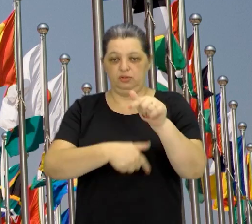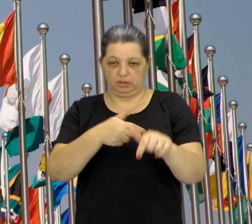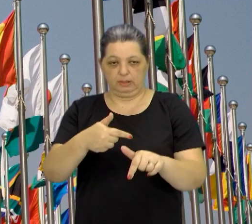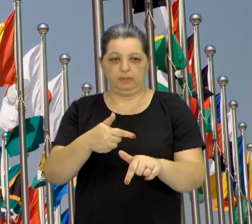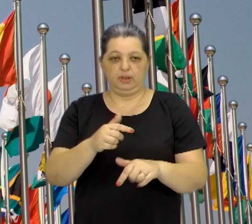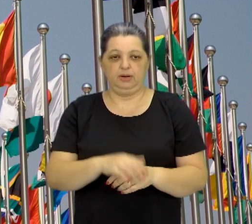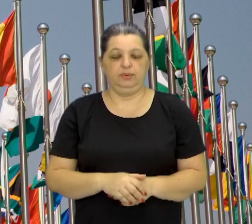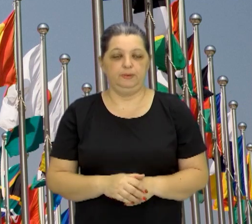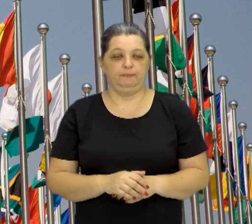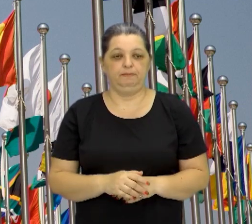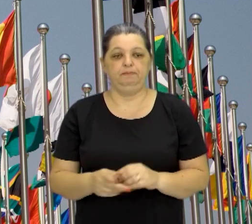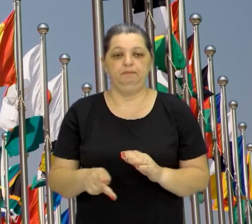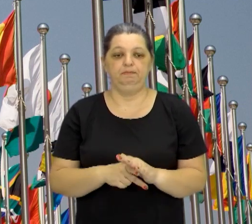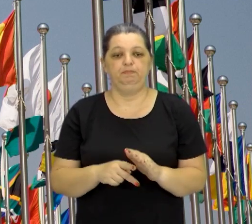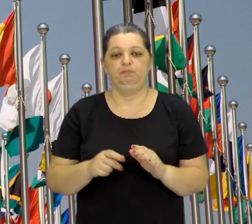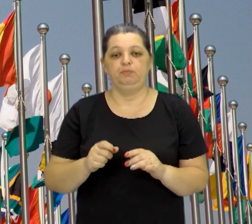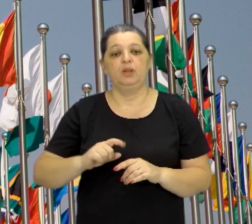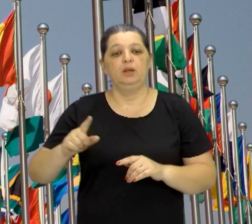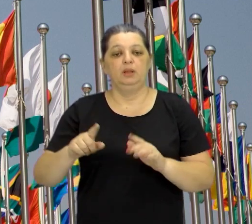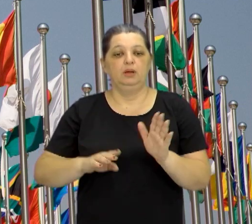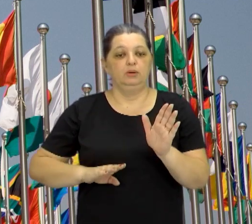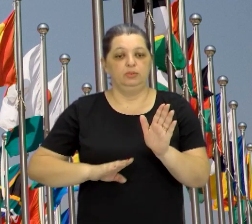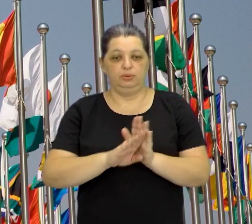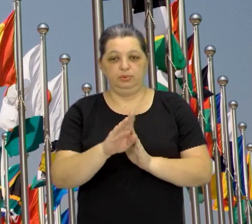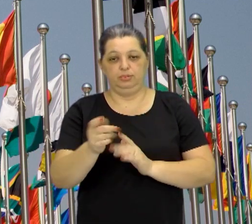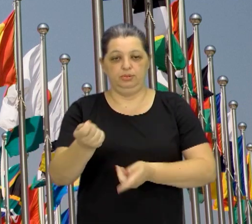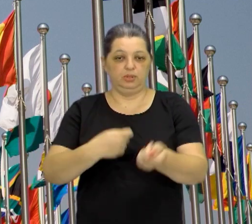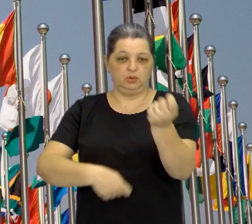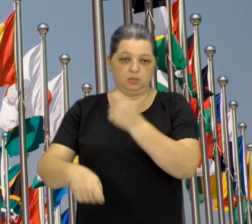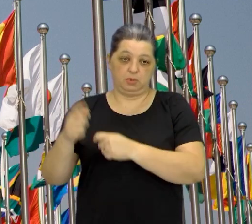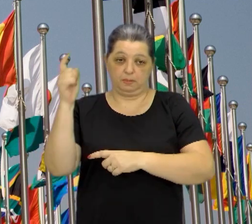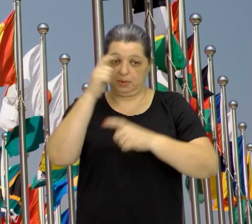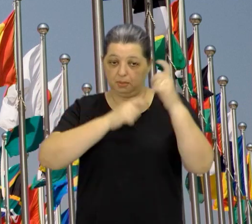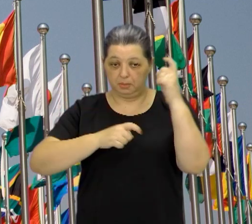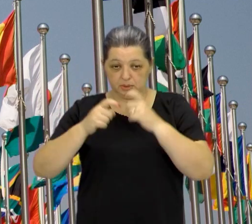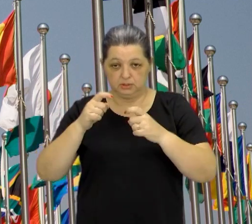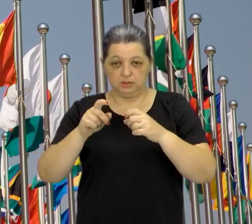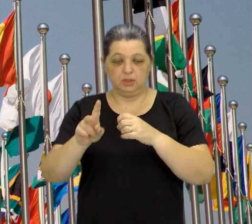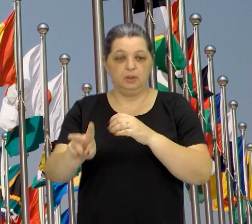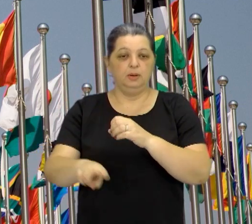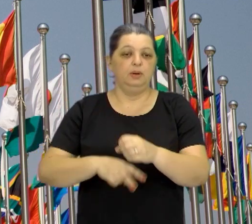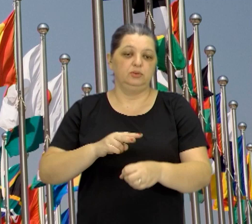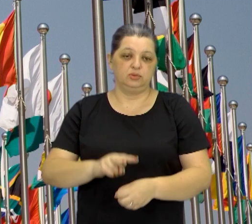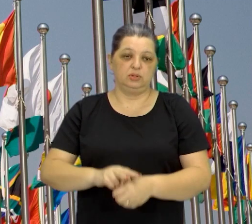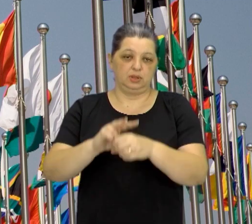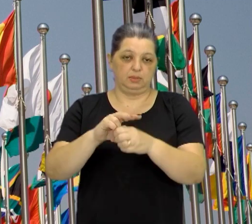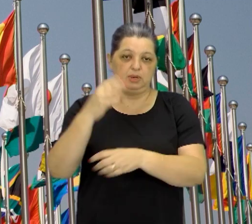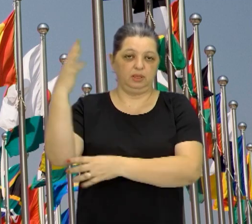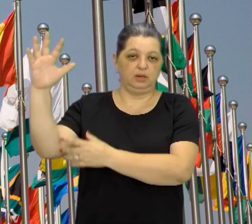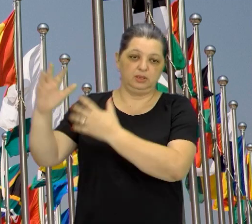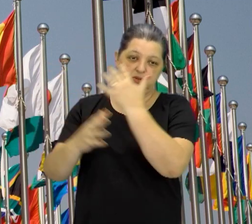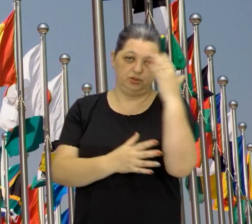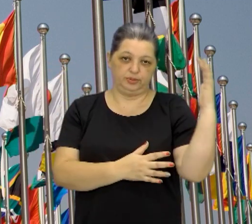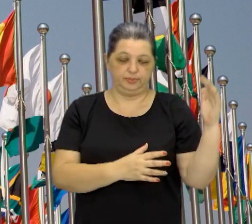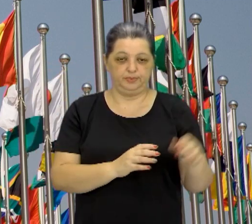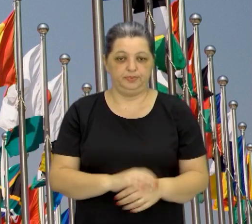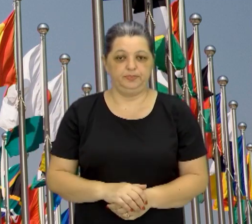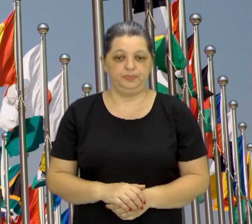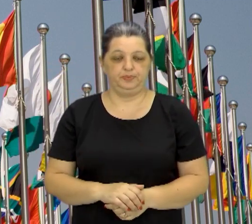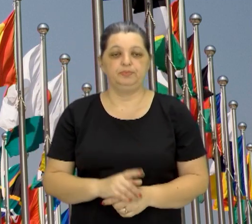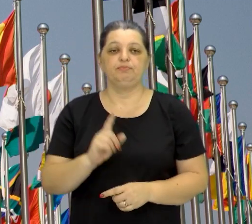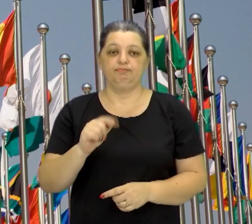econômico sem preocupações com a sustentabilidade ambiental. Então, são temas que são